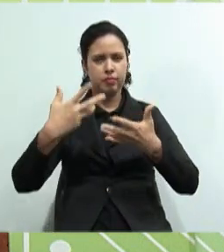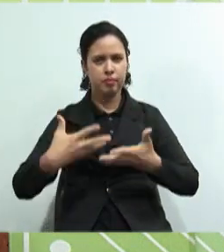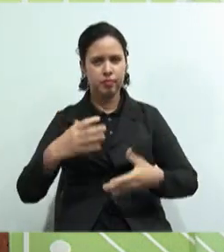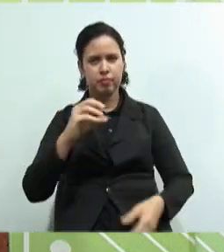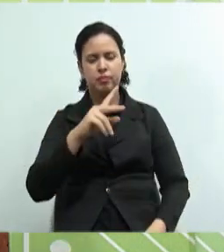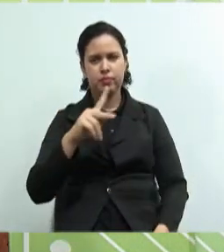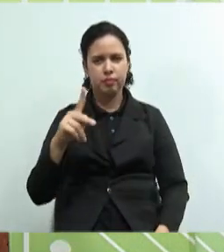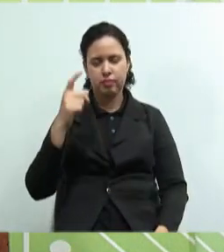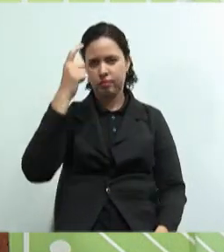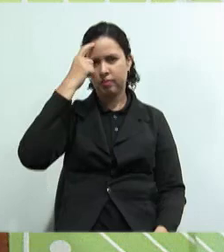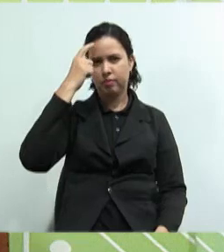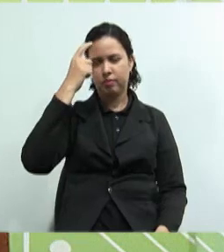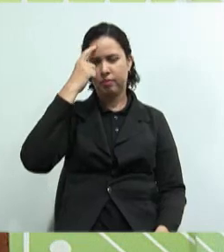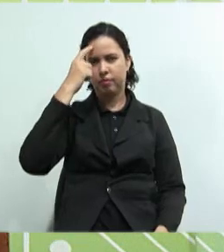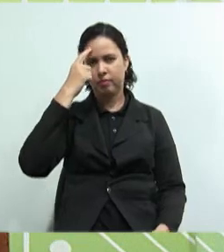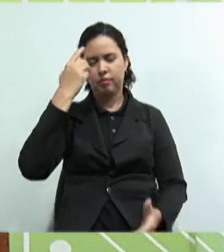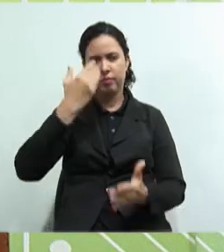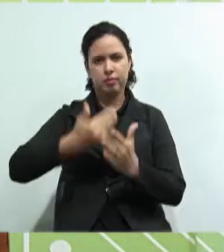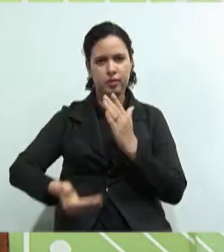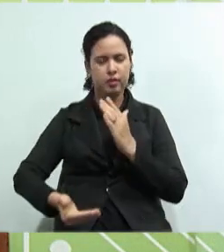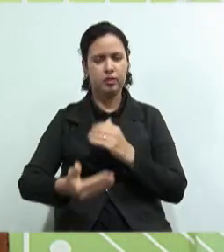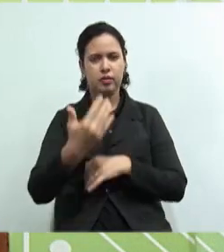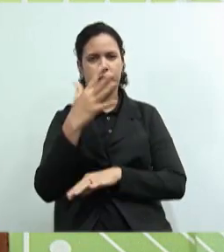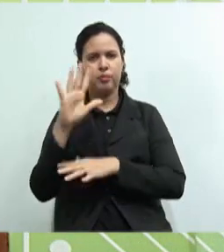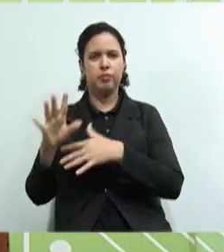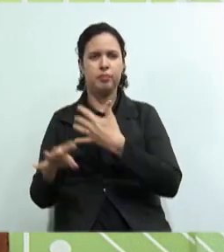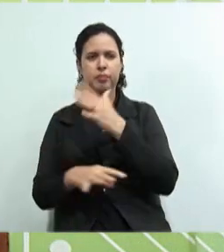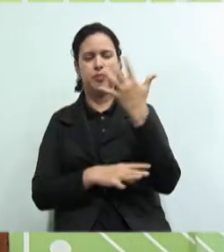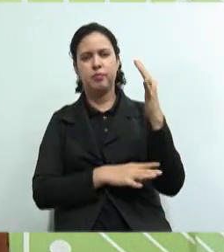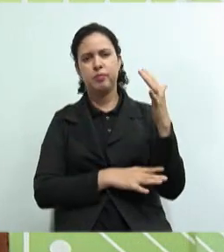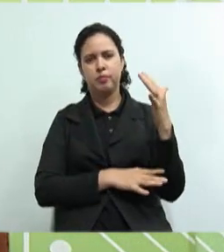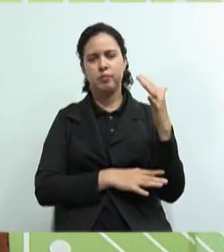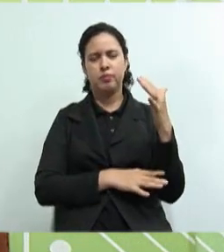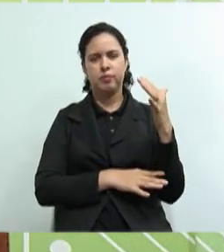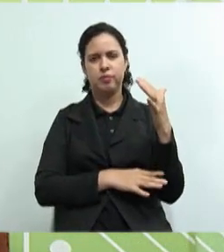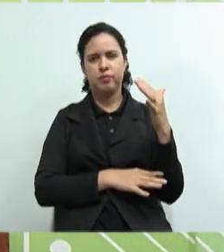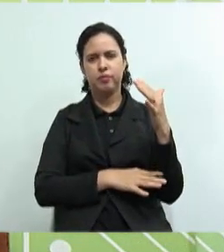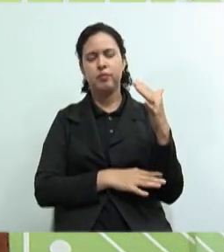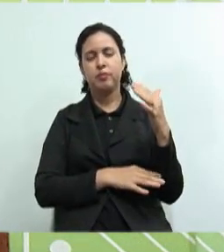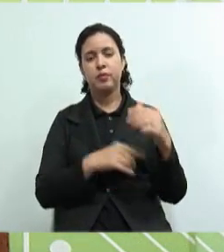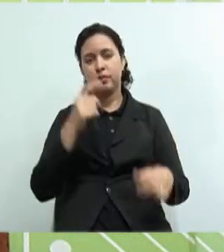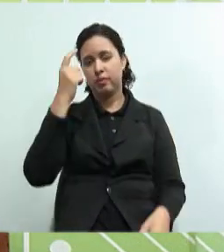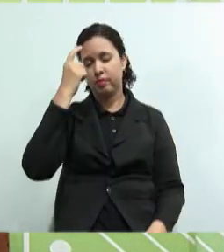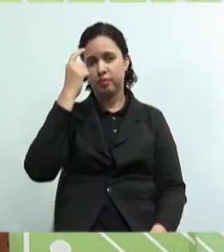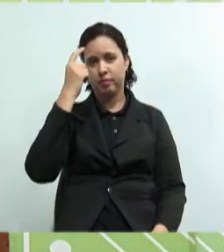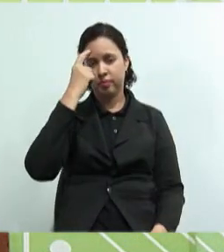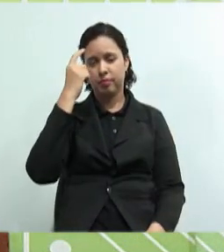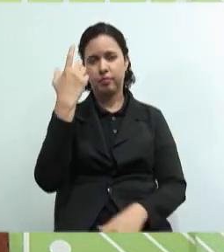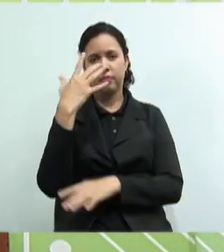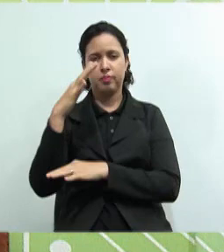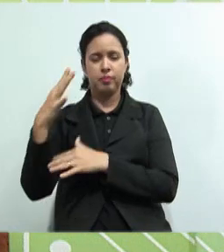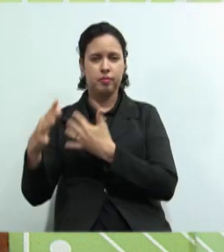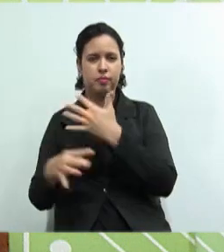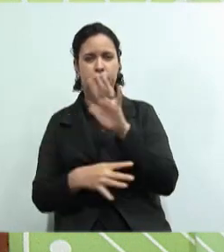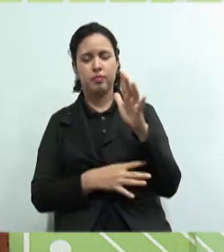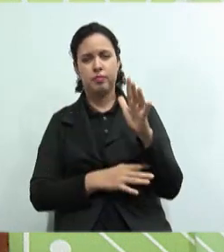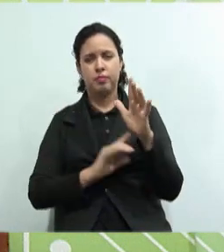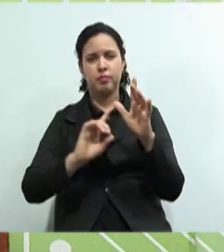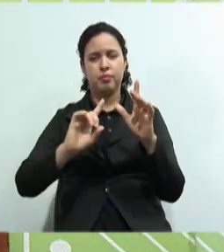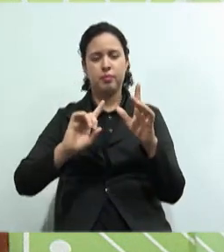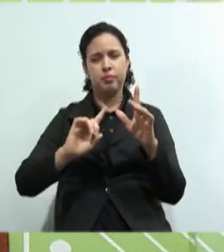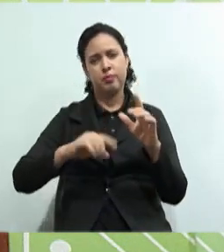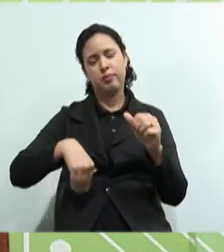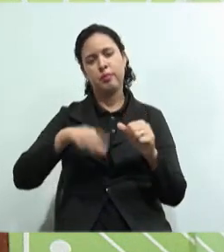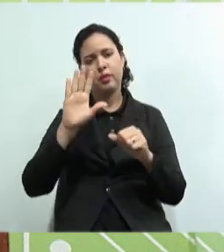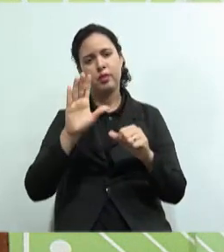está pensando em destruir o meio ambiente, destruir a natureza. A gente tem que pensar na natureza de uma maneira mais